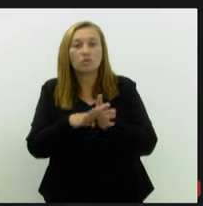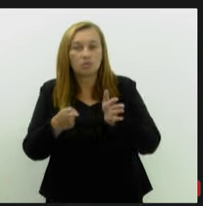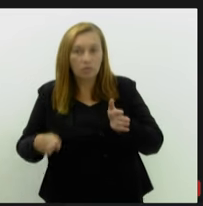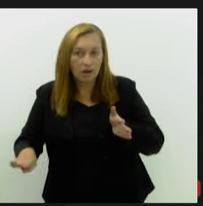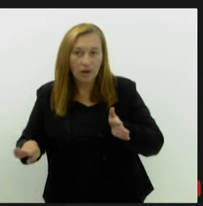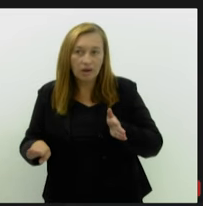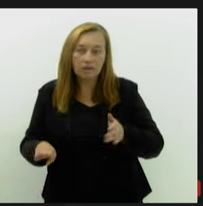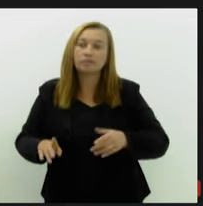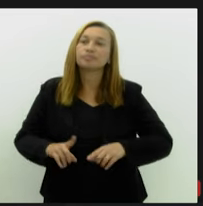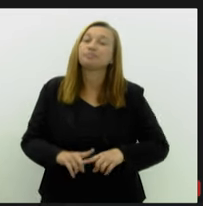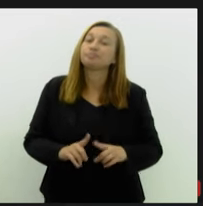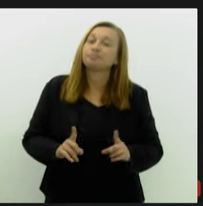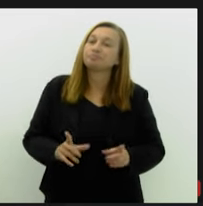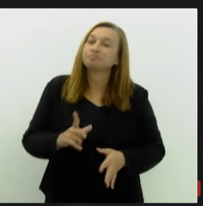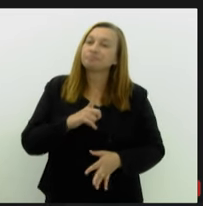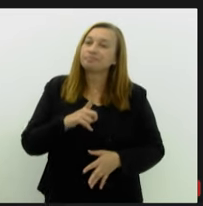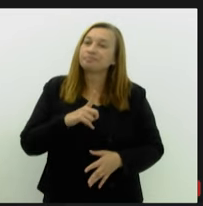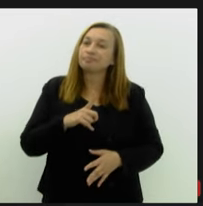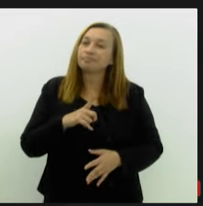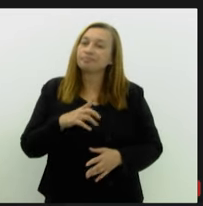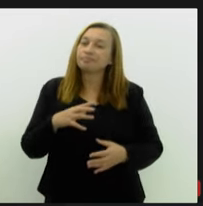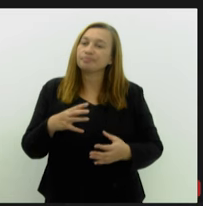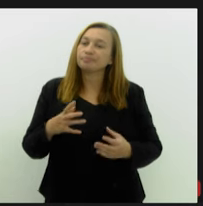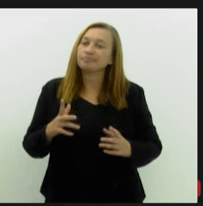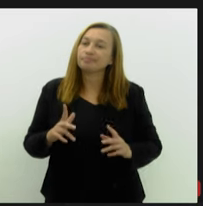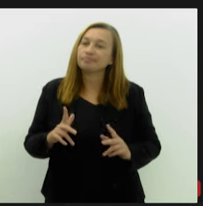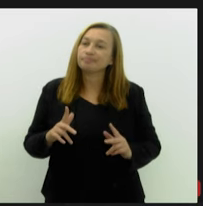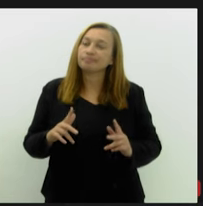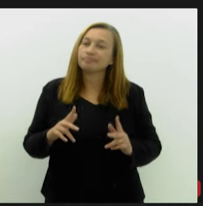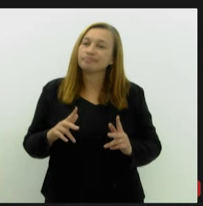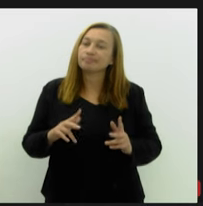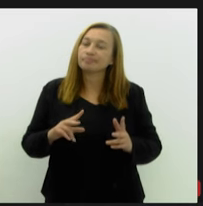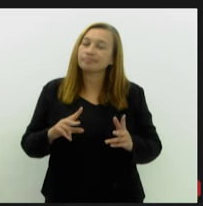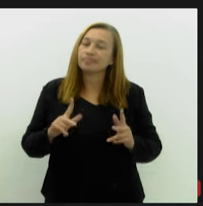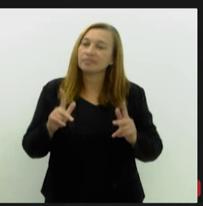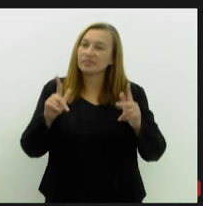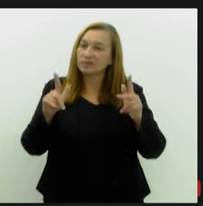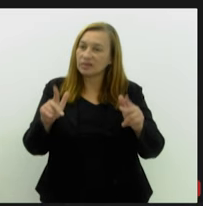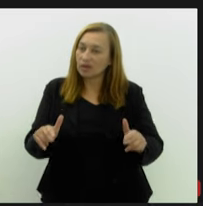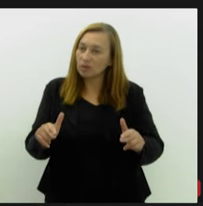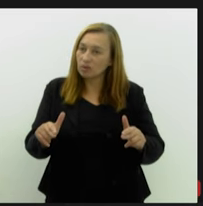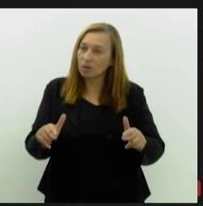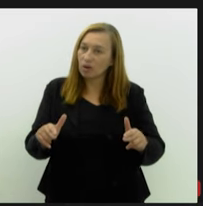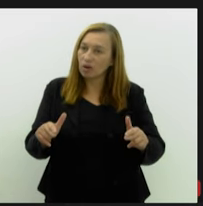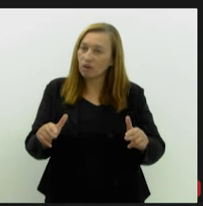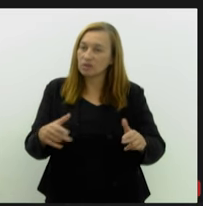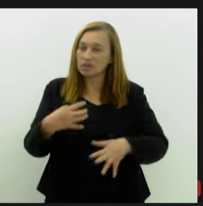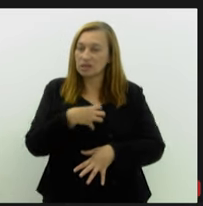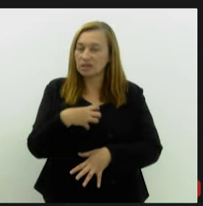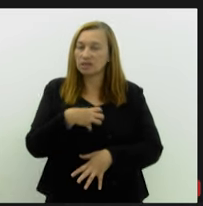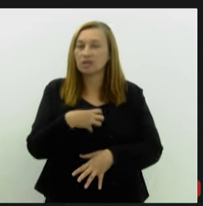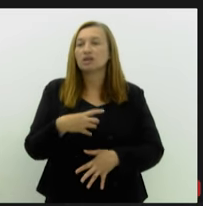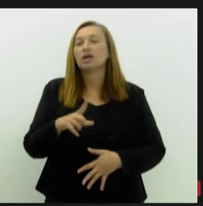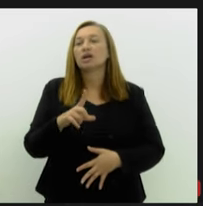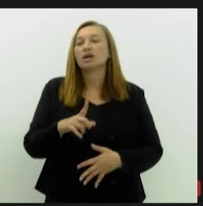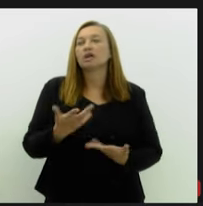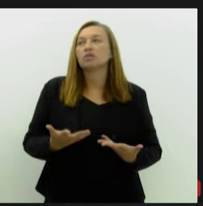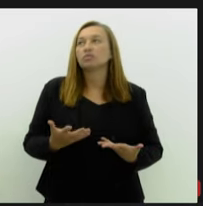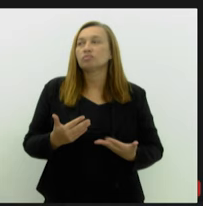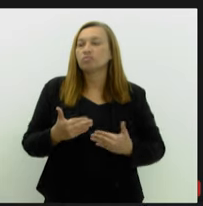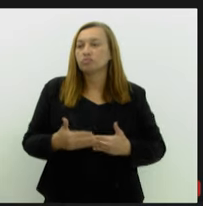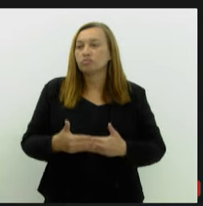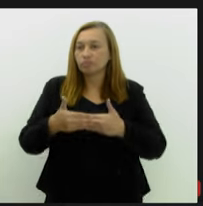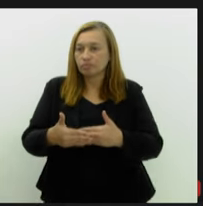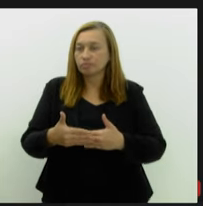Mas ela tem a mesma diretriz, né? Nós vemos que nós demos um